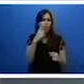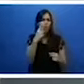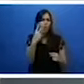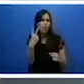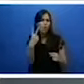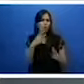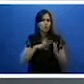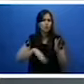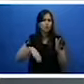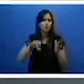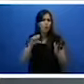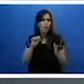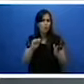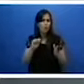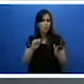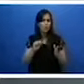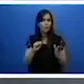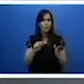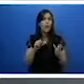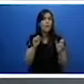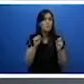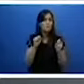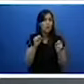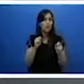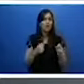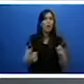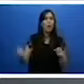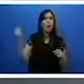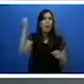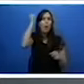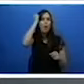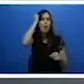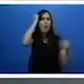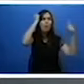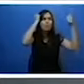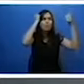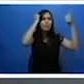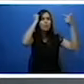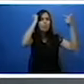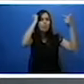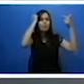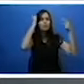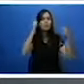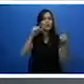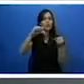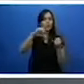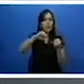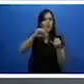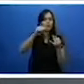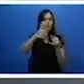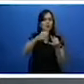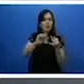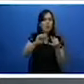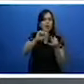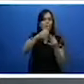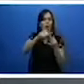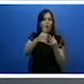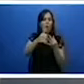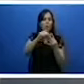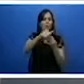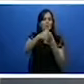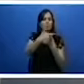tirar 8, eu também posso contar do 8 até chegar no 12, ó. 8, 9, 10, 11, 12.